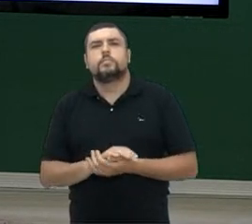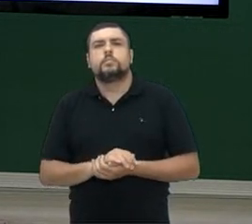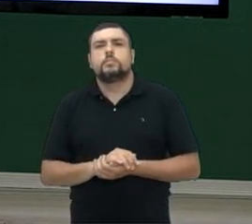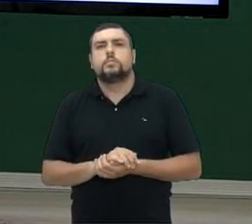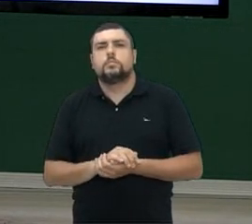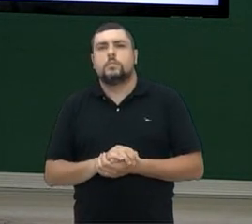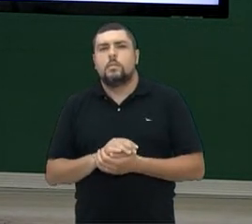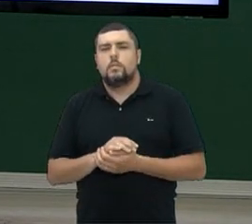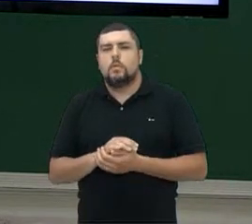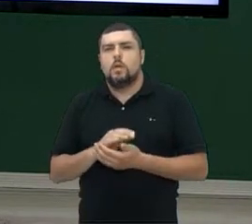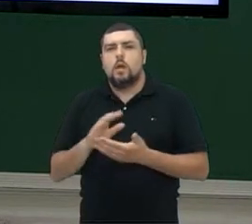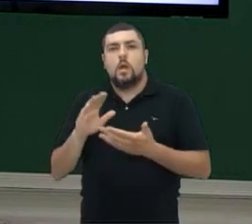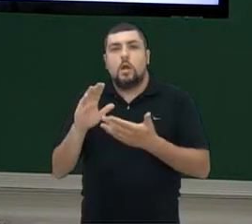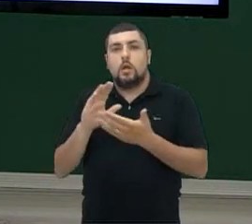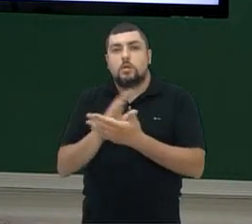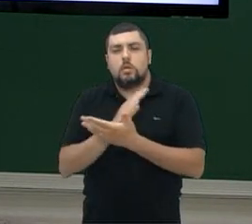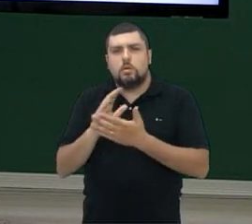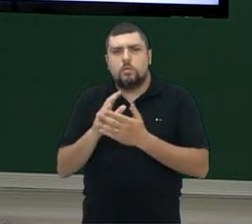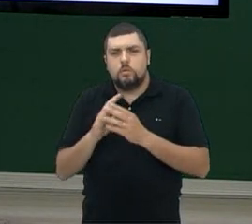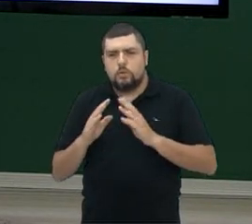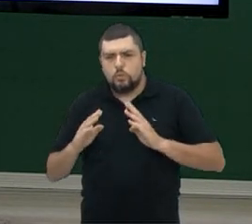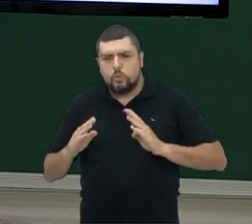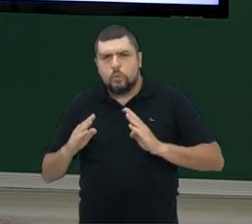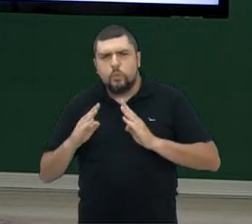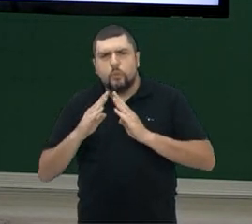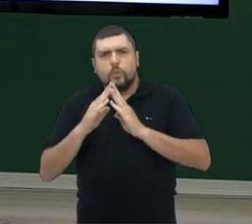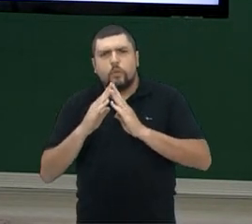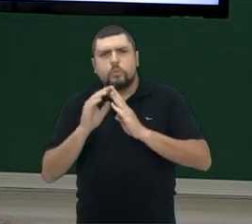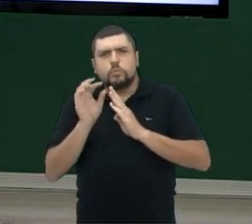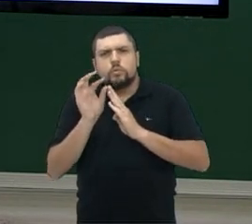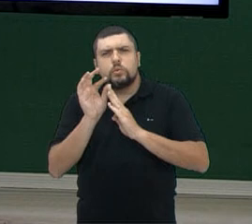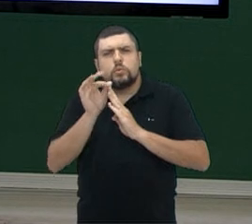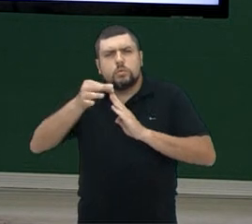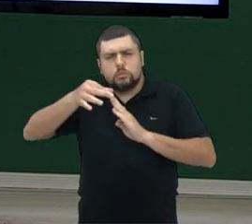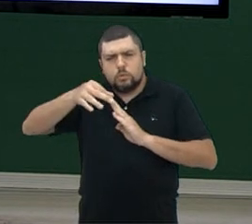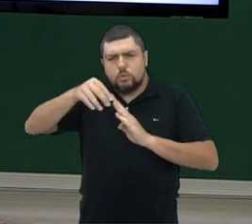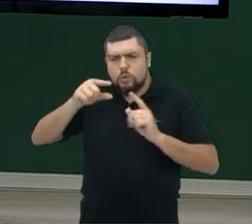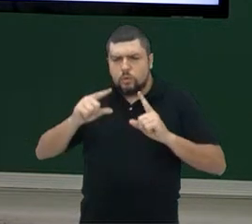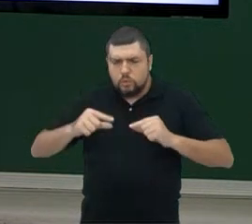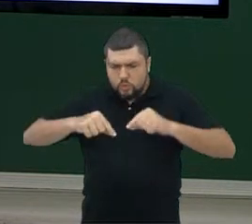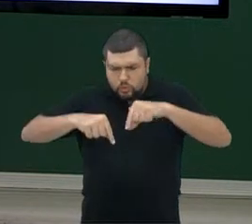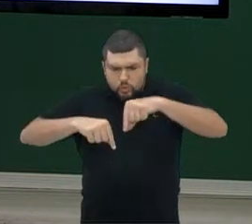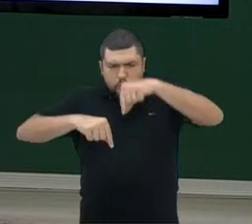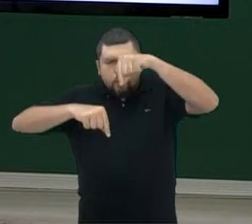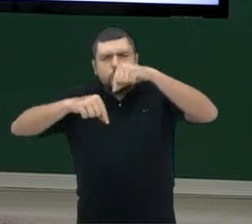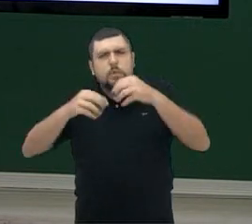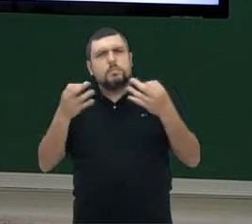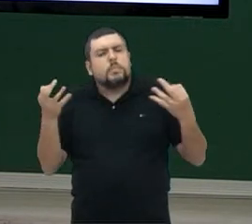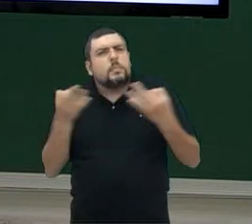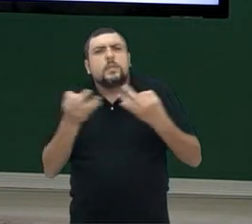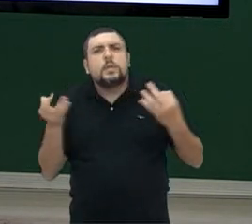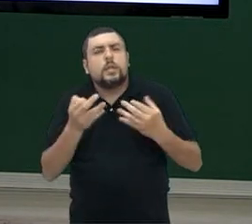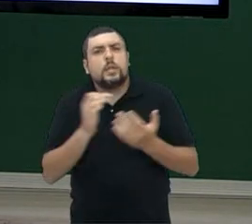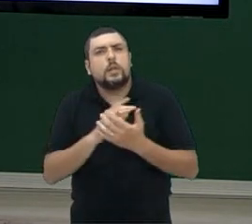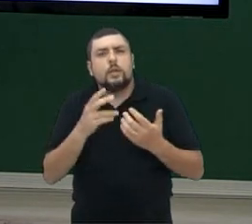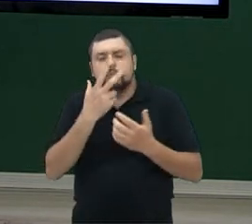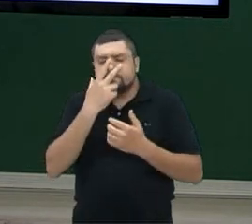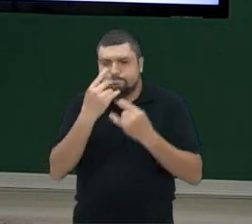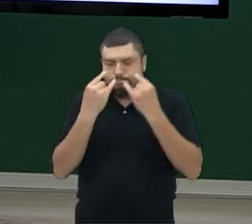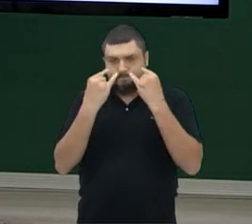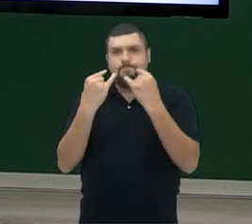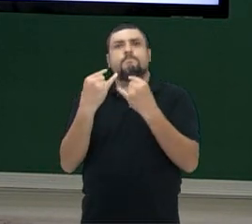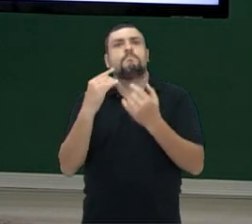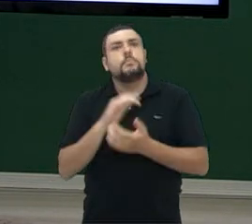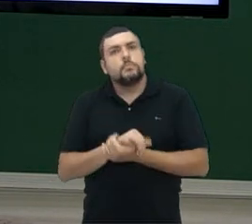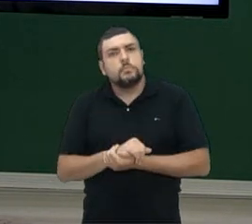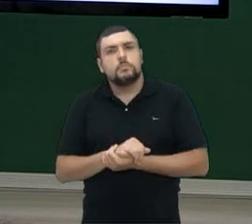Algumas pirâmides, inclusive, estão até com ponta, inclusive não foram nem destruídas. Isso nos chama muito a atenção. Observe aqui na imagem,